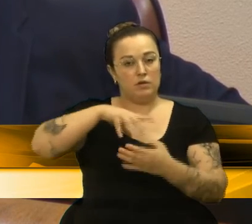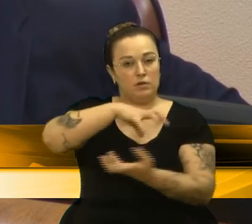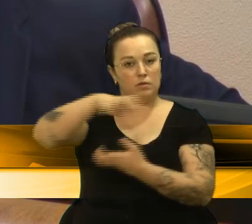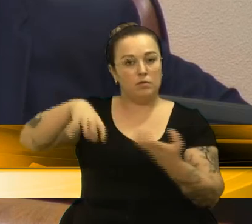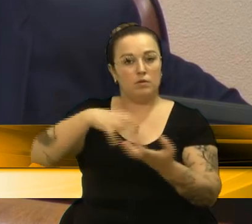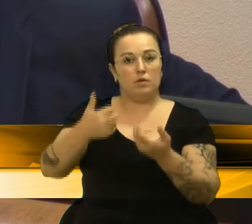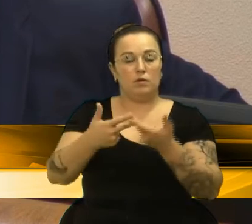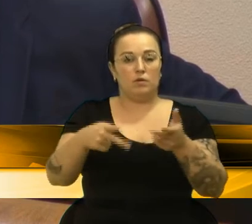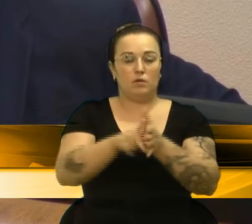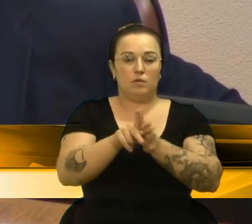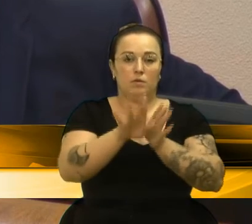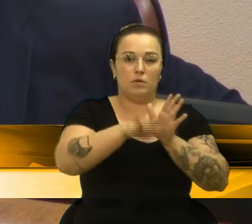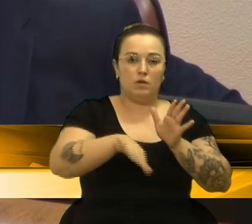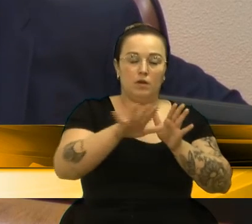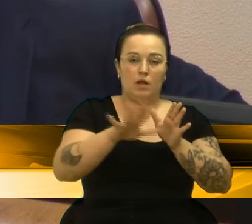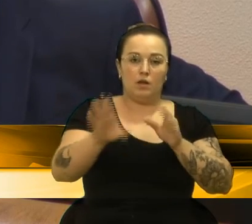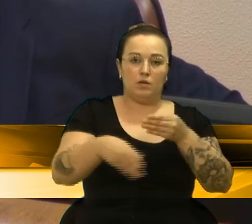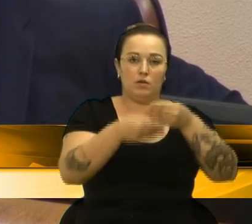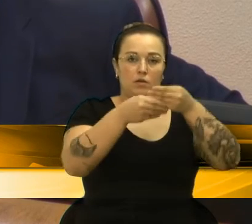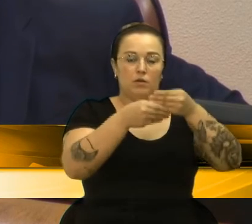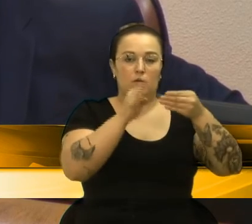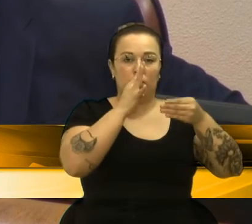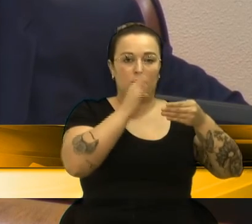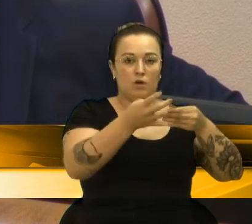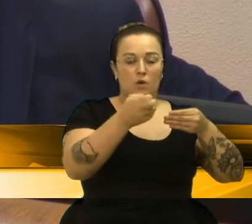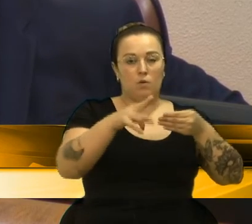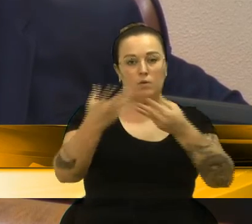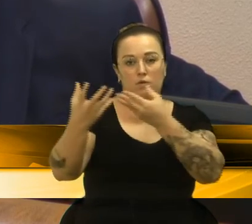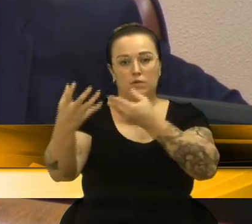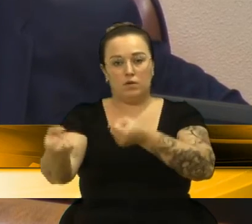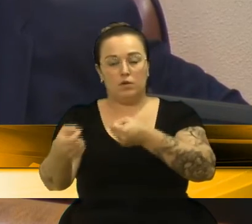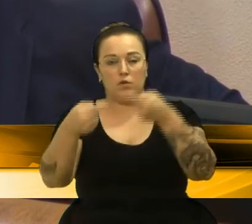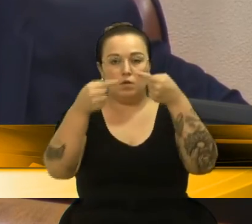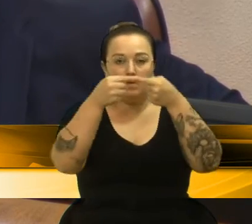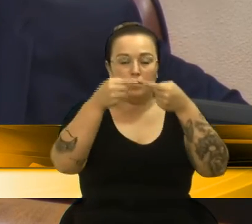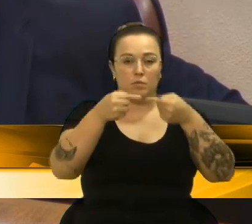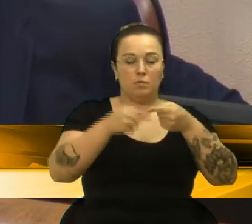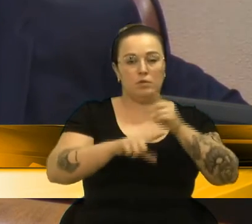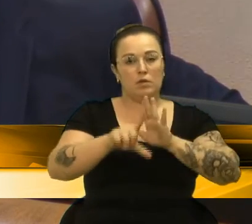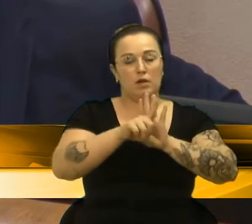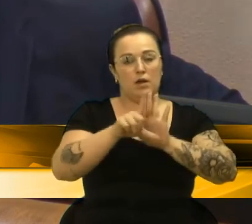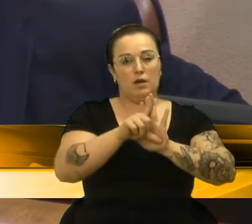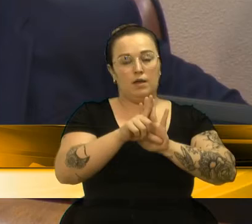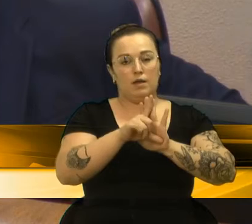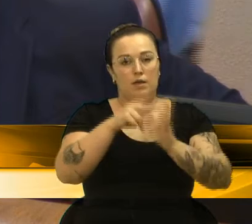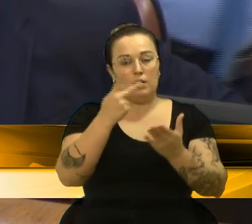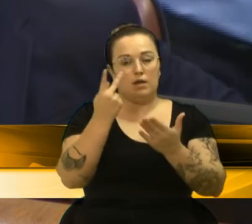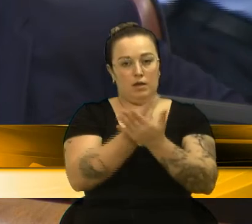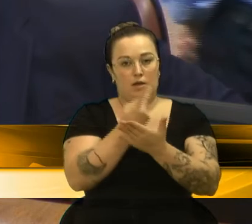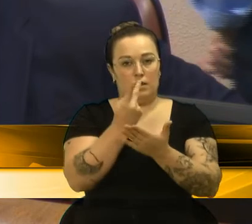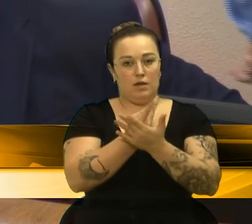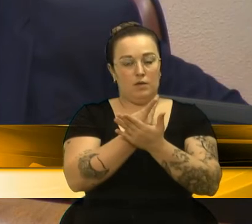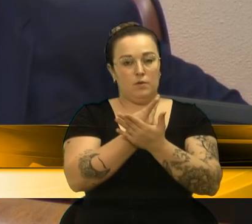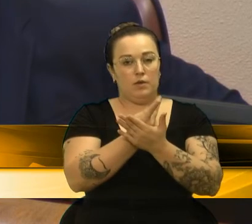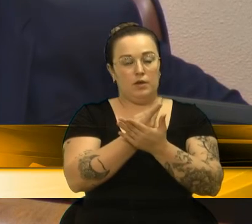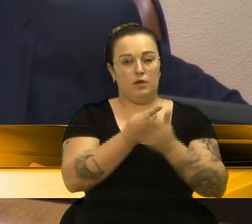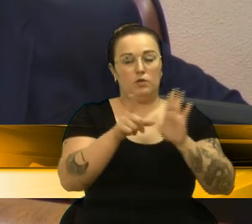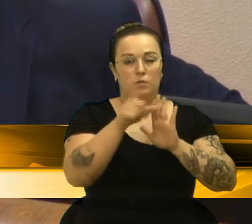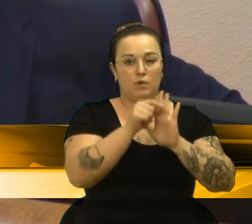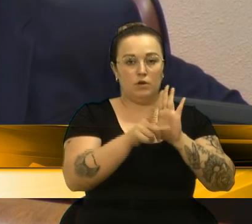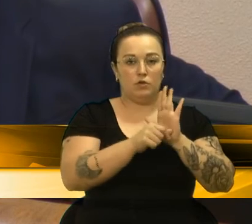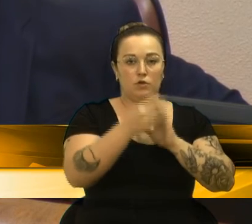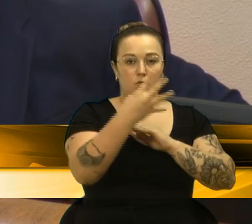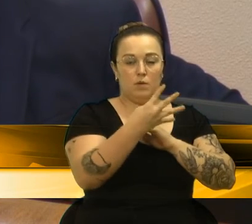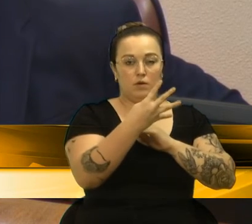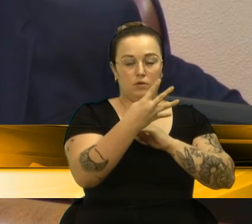configuradas as condutas atribuídas ao denunciado na exata conformidade das infrações político-administrativas descritas no artigo 4º do Decreto de